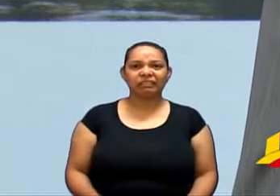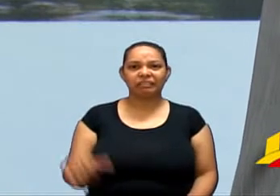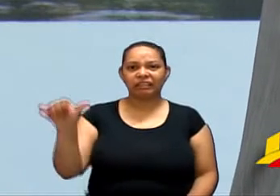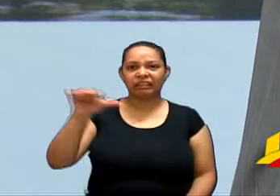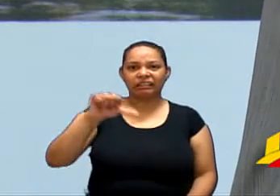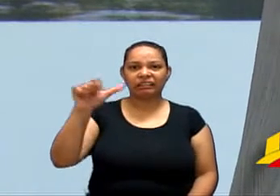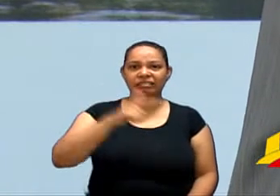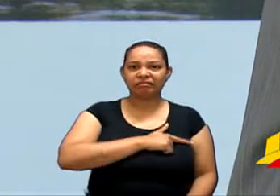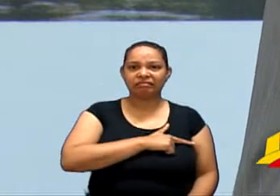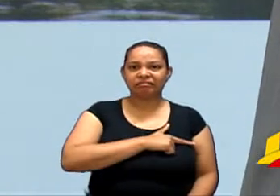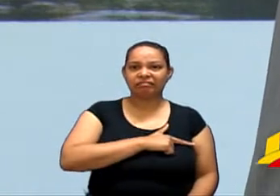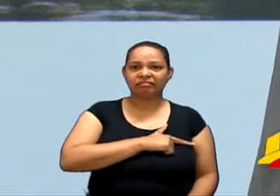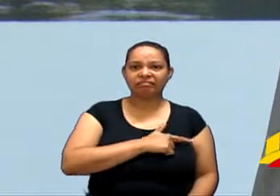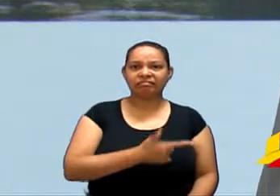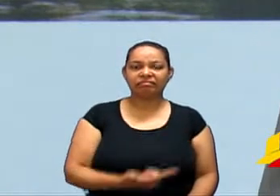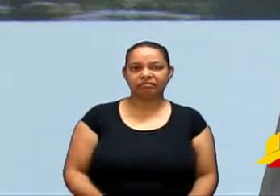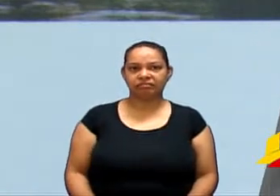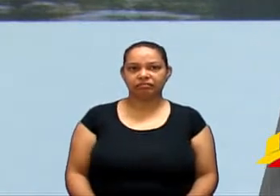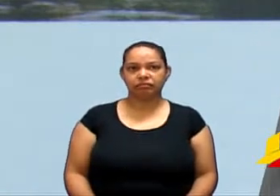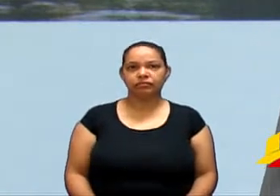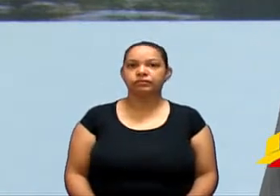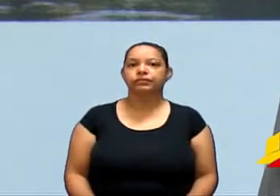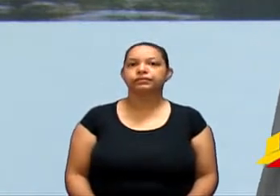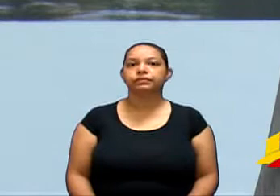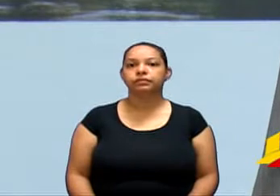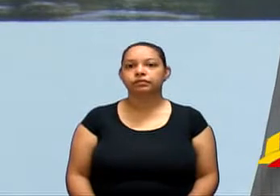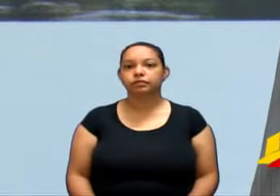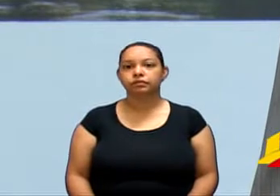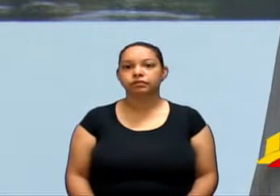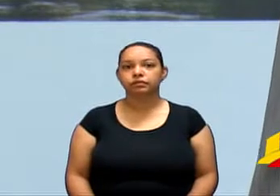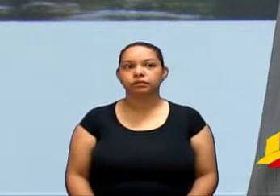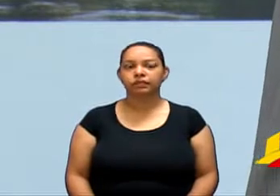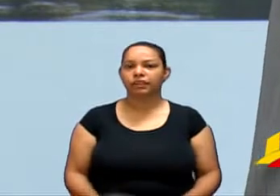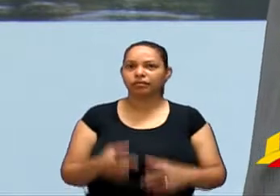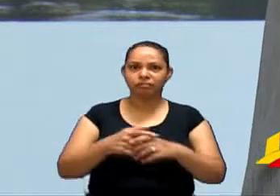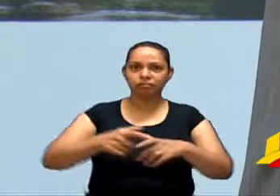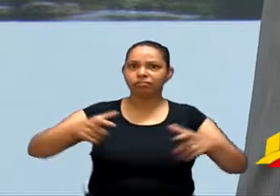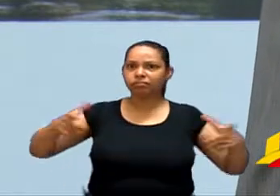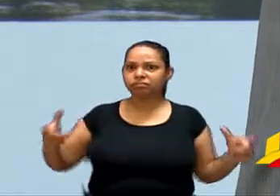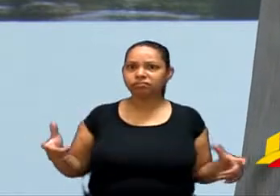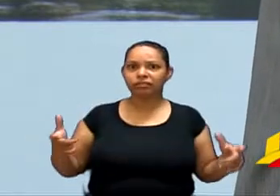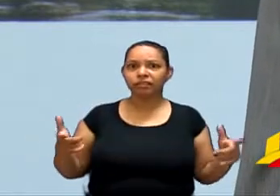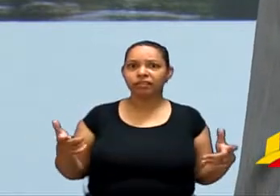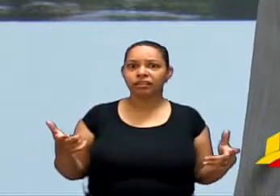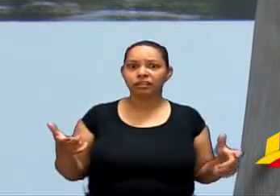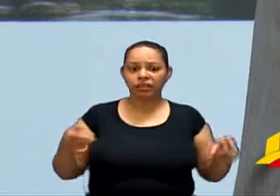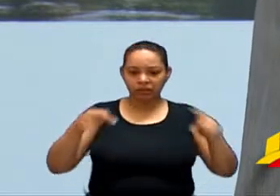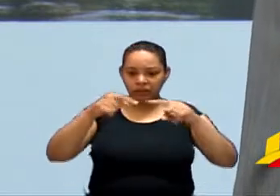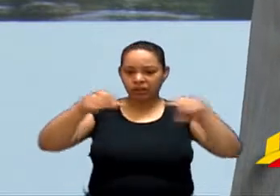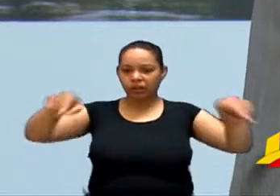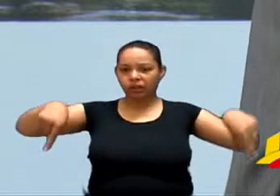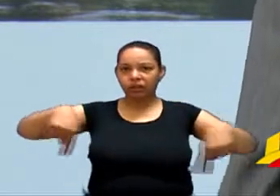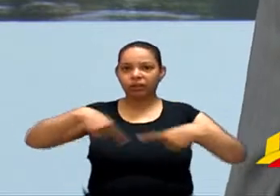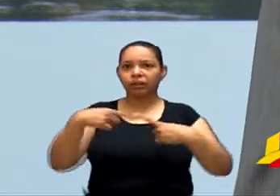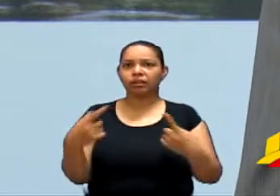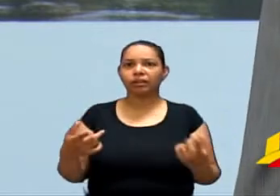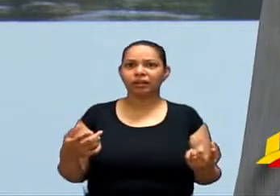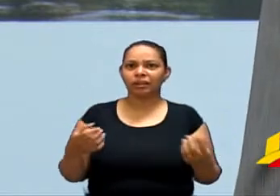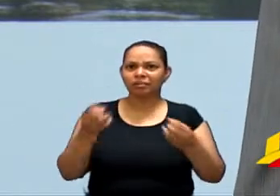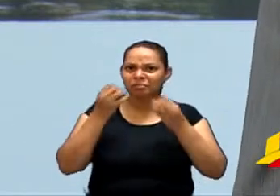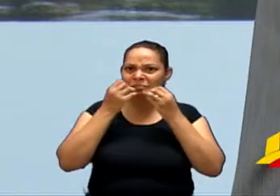entendeu E aí tá aí um espaço desse enorme no lugar de extrema necessidade